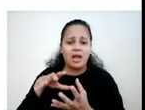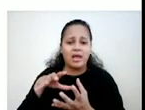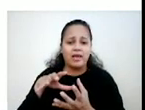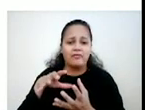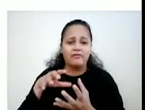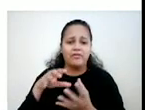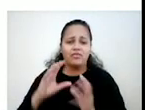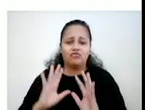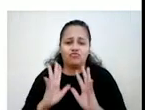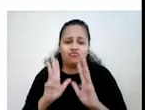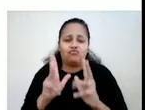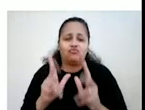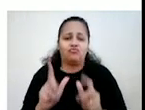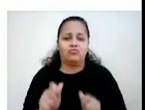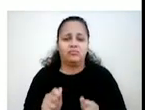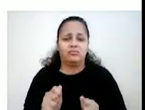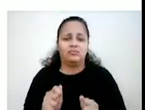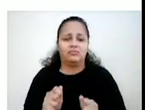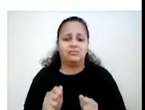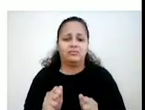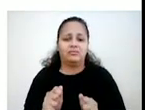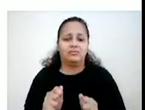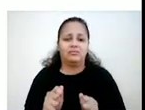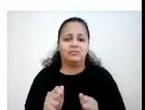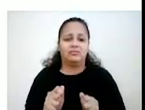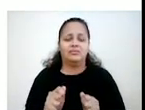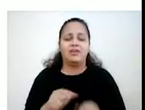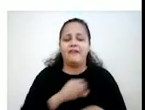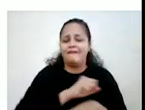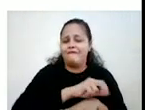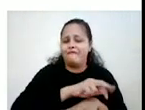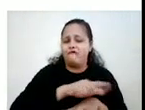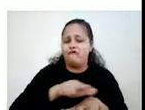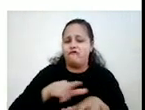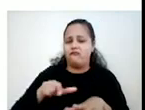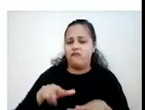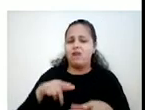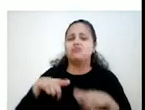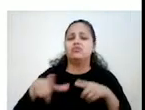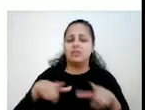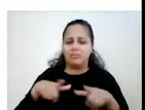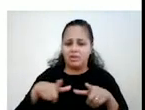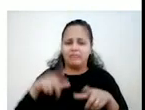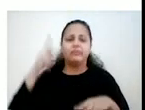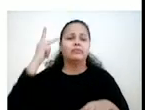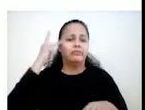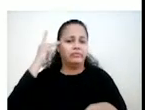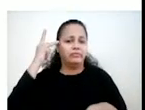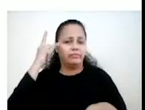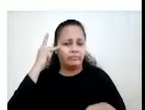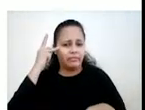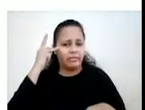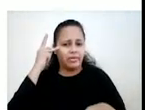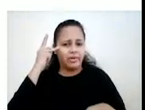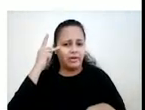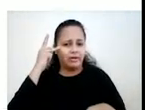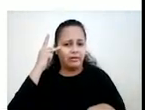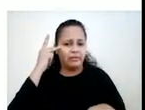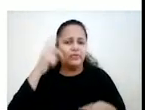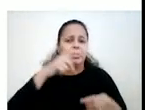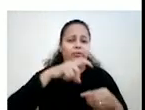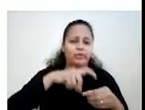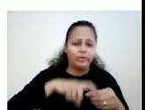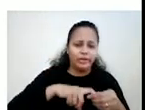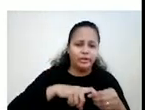greve geral. Então, diversas categorias de trabalhadores da cidade de São Paulo e do interior